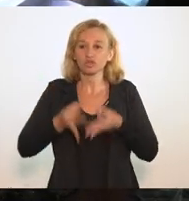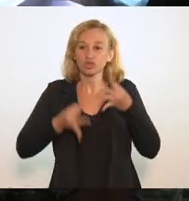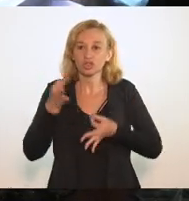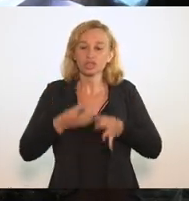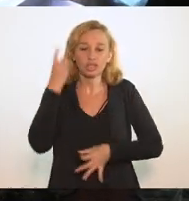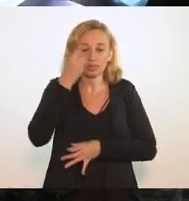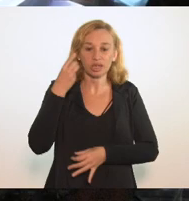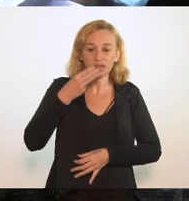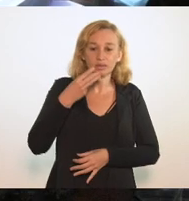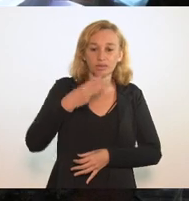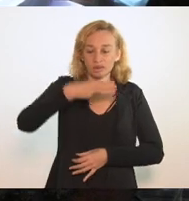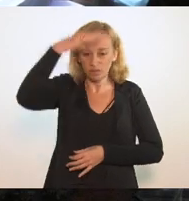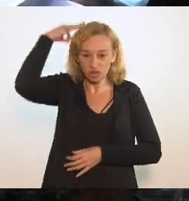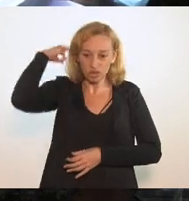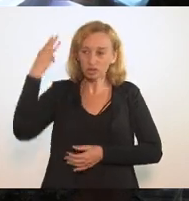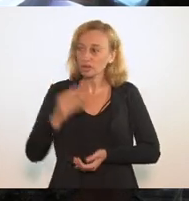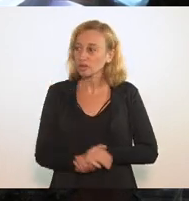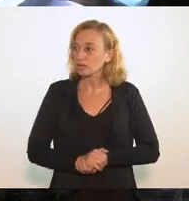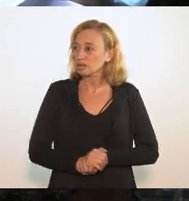Márcio Pacheco.